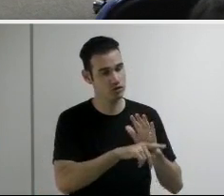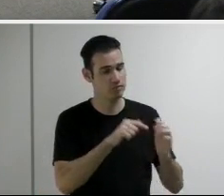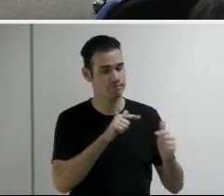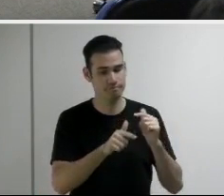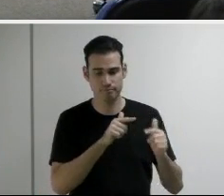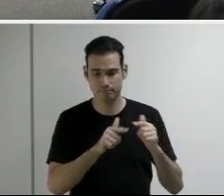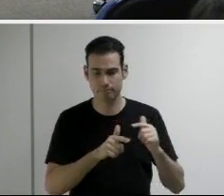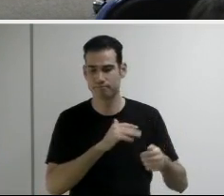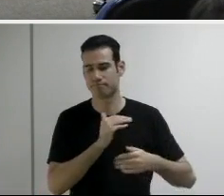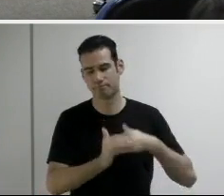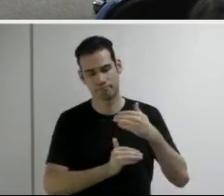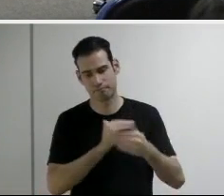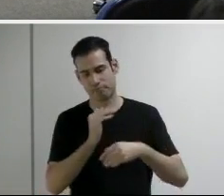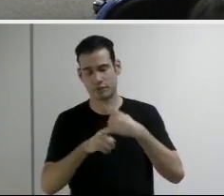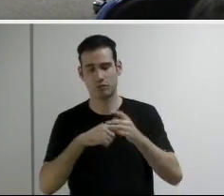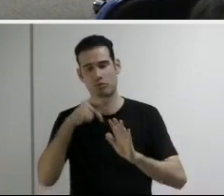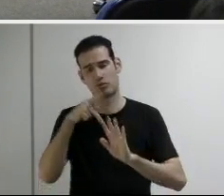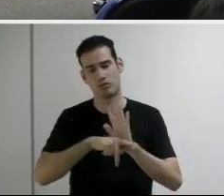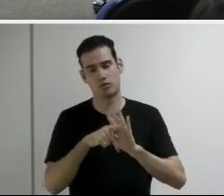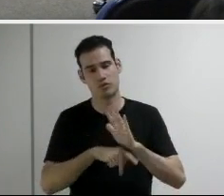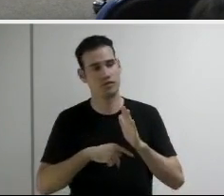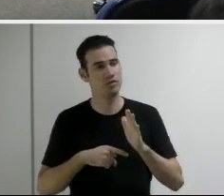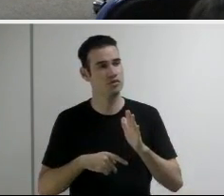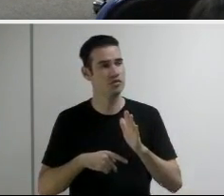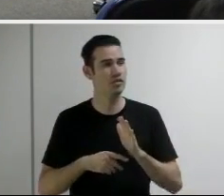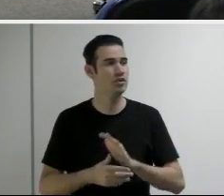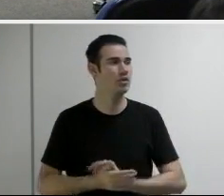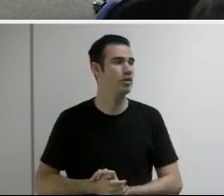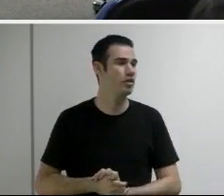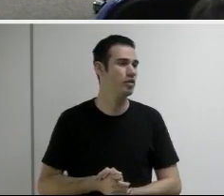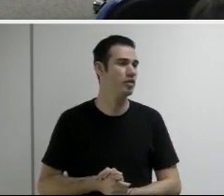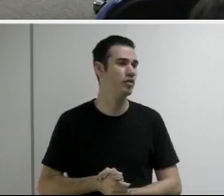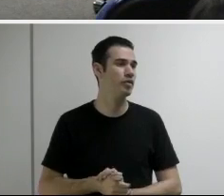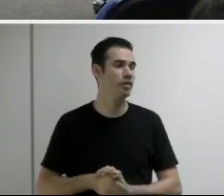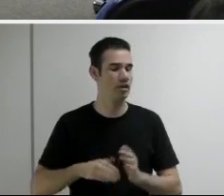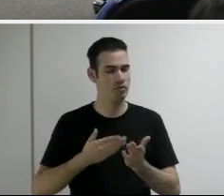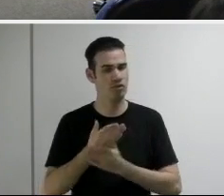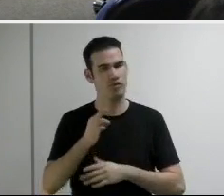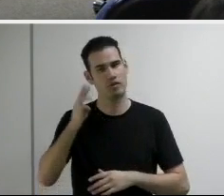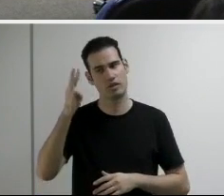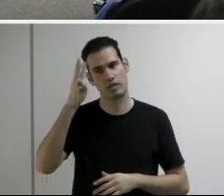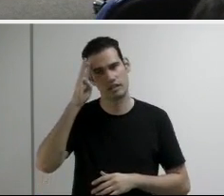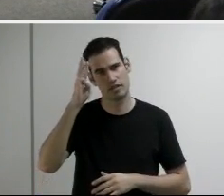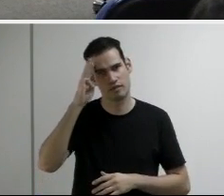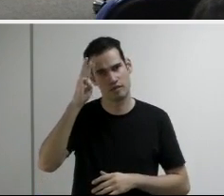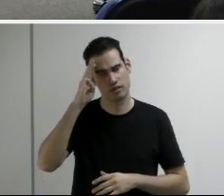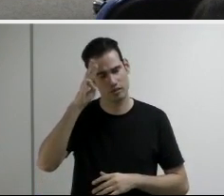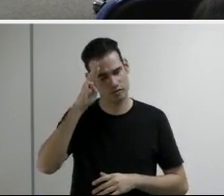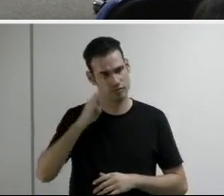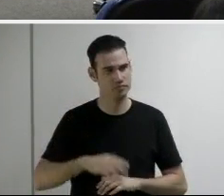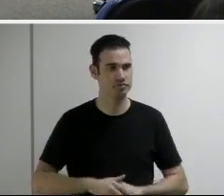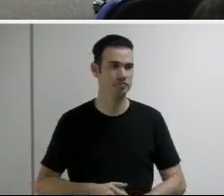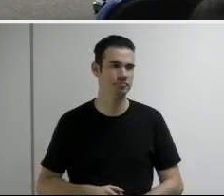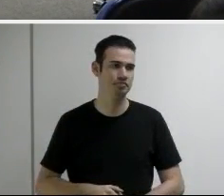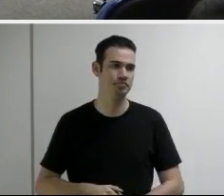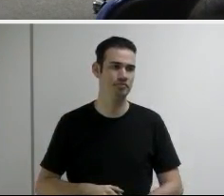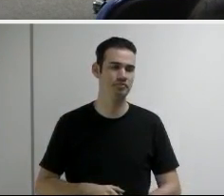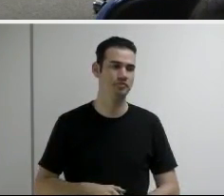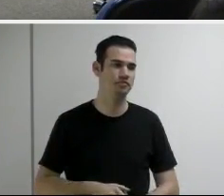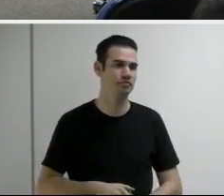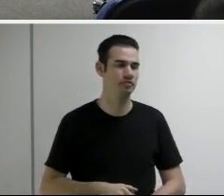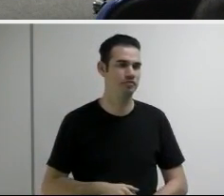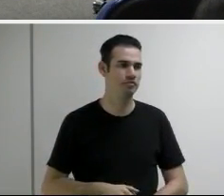a versão que foi aprovada naquela... Foi terça ou quarta? Terça. Na terça-feira fatídica, deve